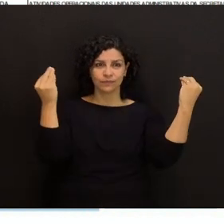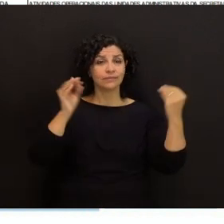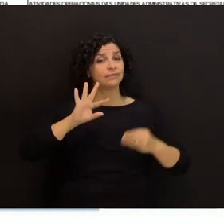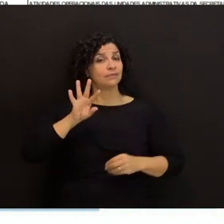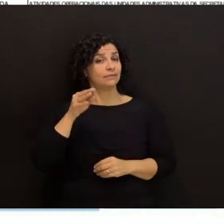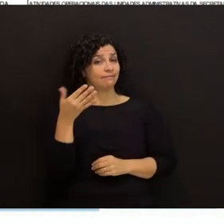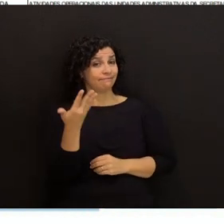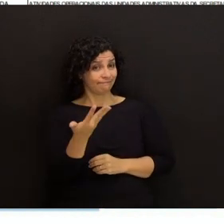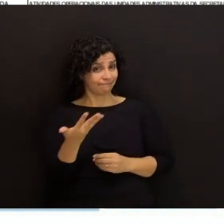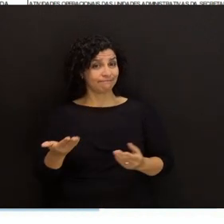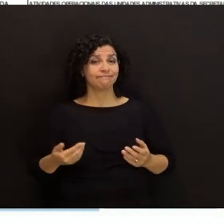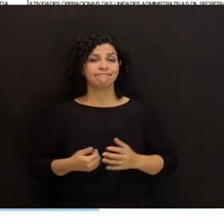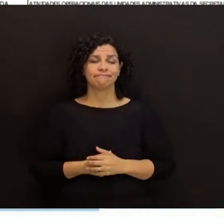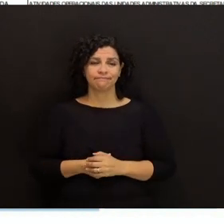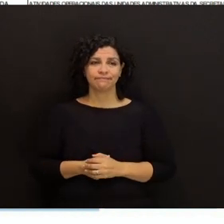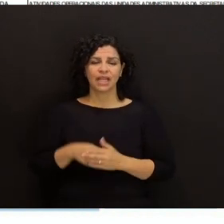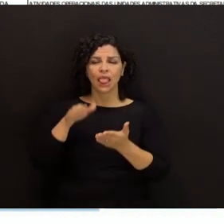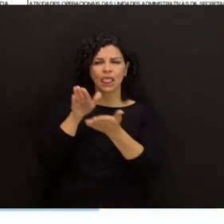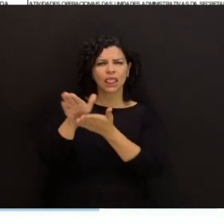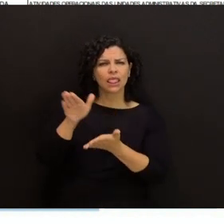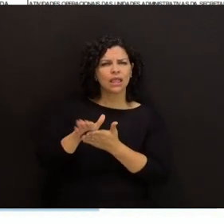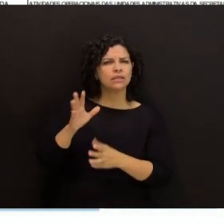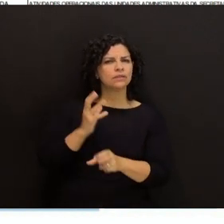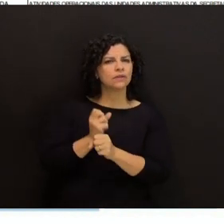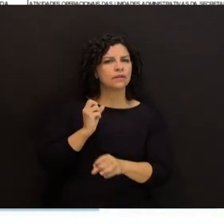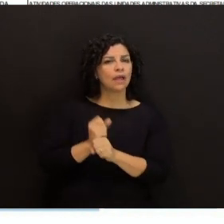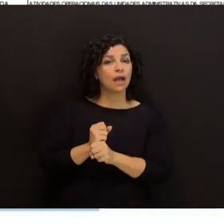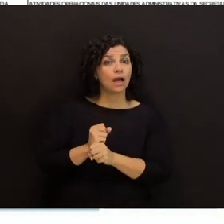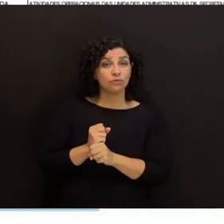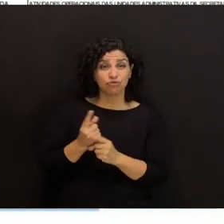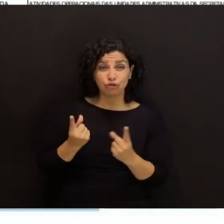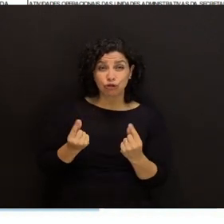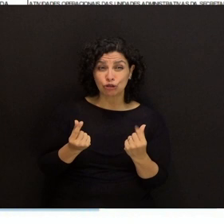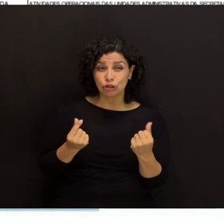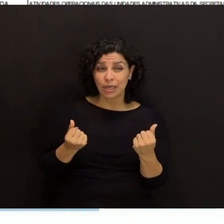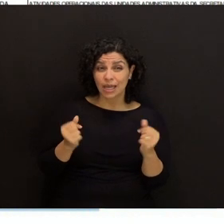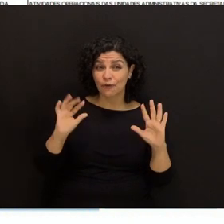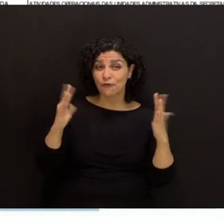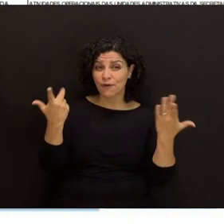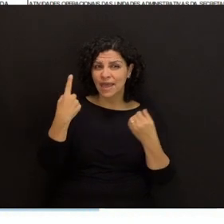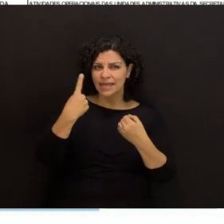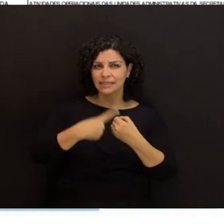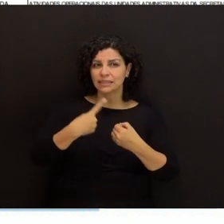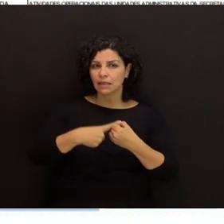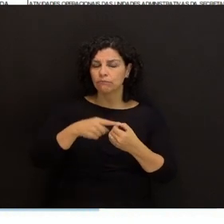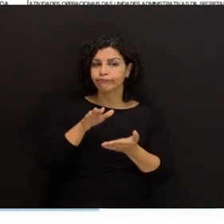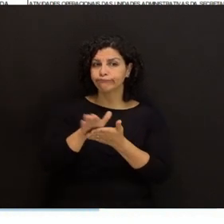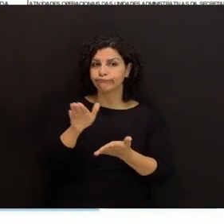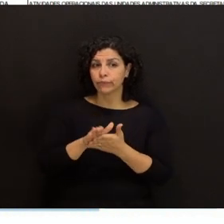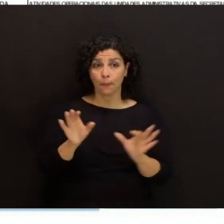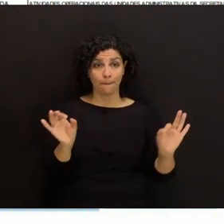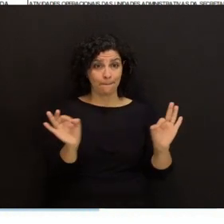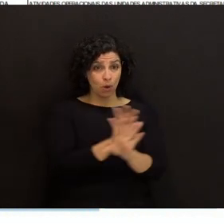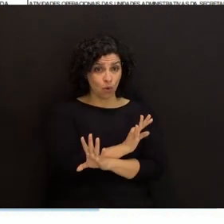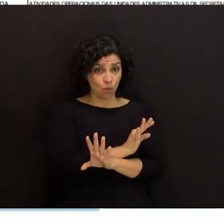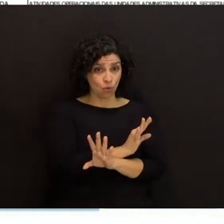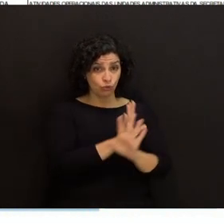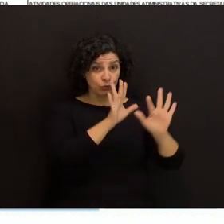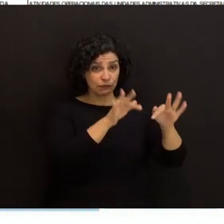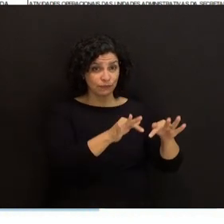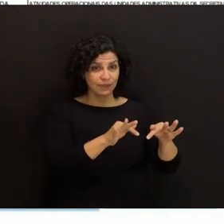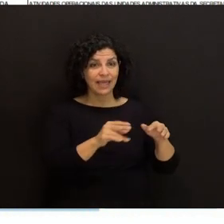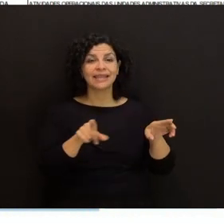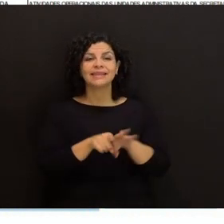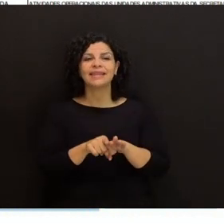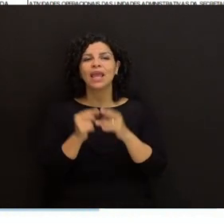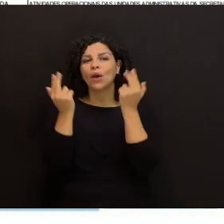acontecendo gastamos uma fortuna na festa da cidade passou alguns dias a